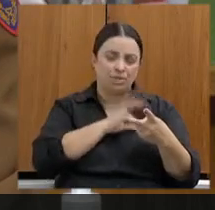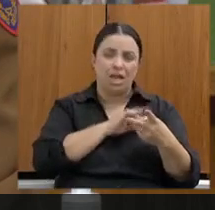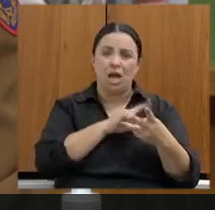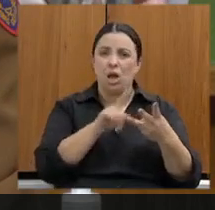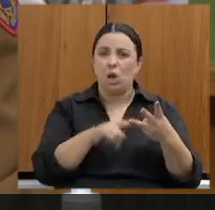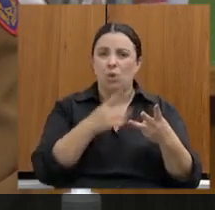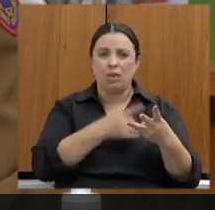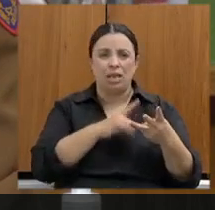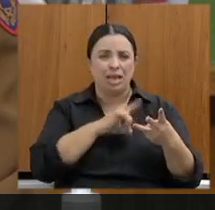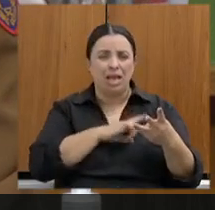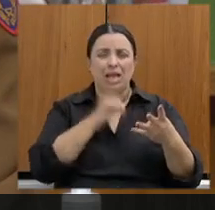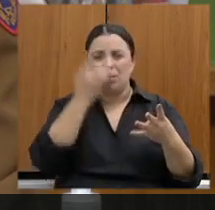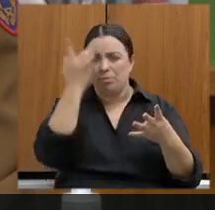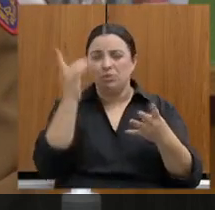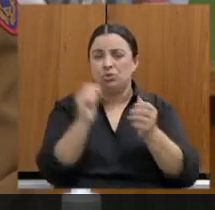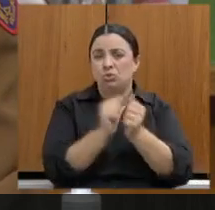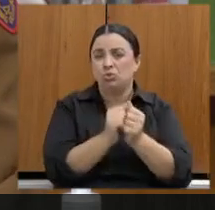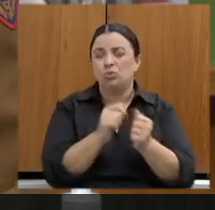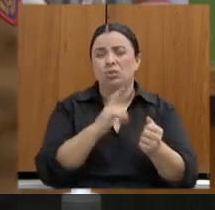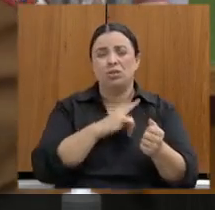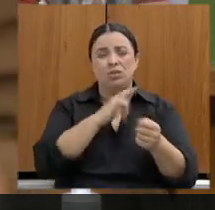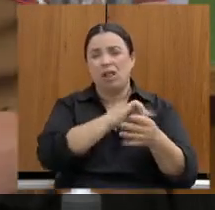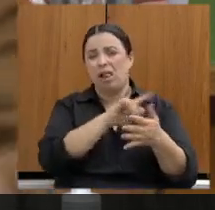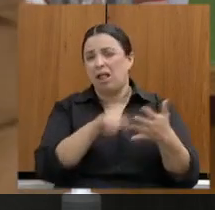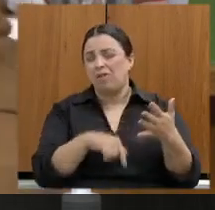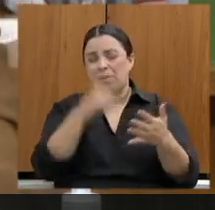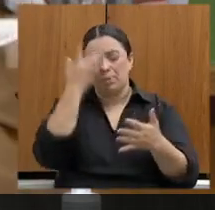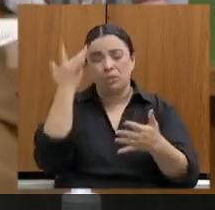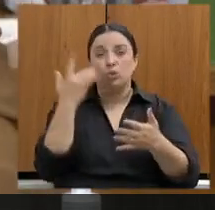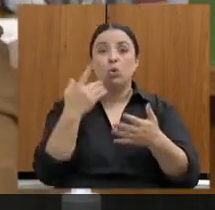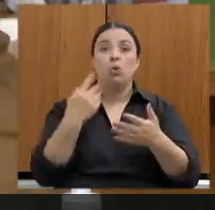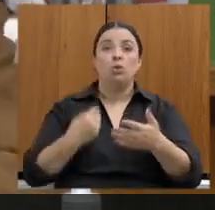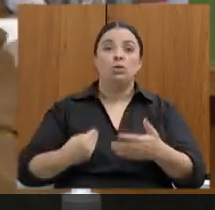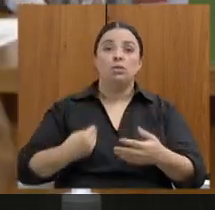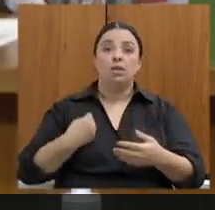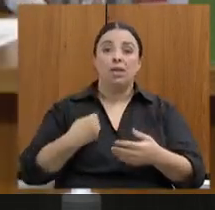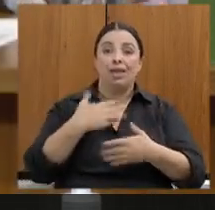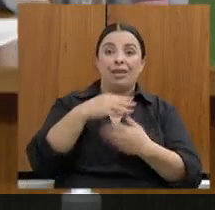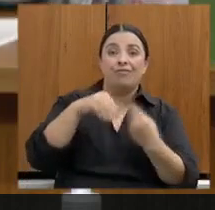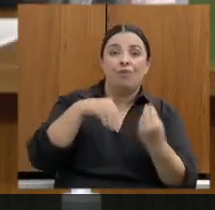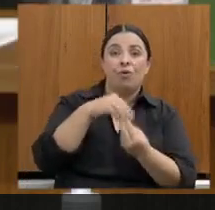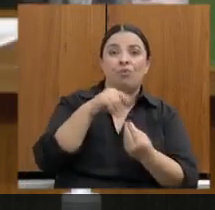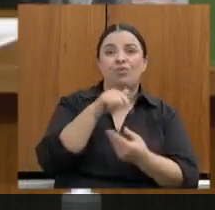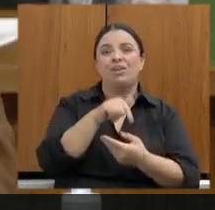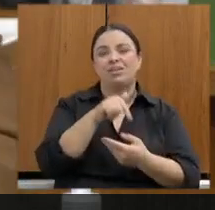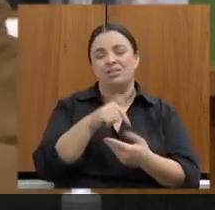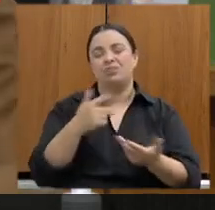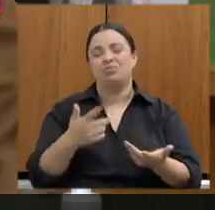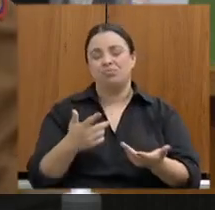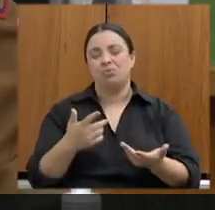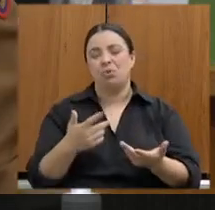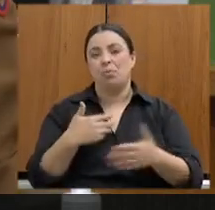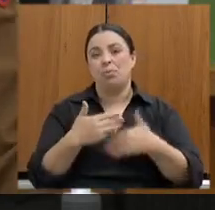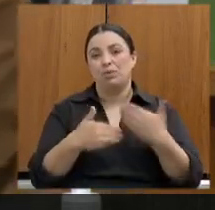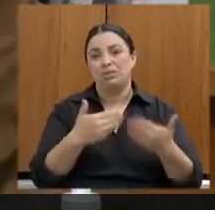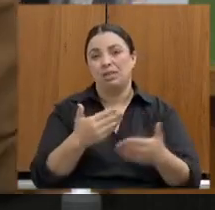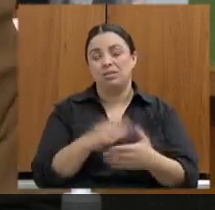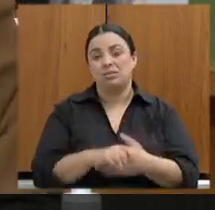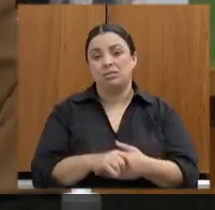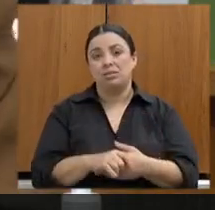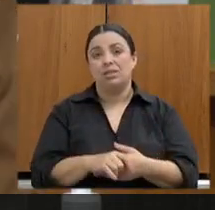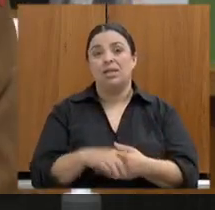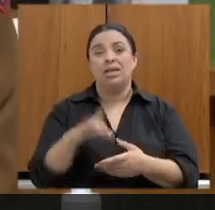acompanhante então assim é em e nesse momento Inicial houver se muitas muitas